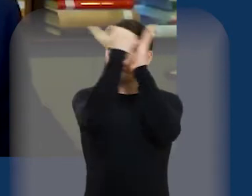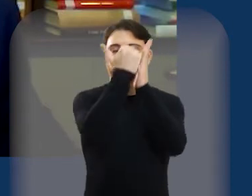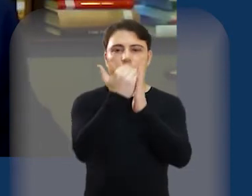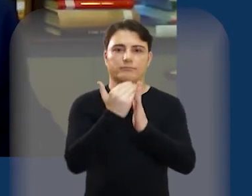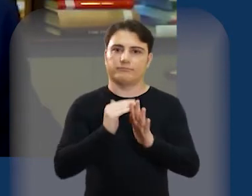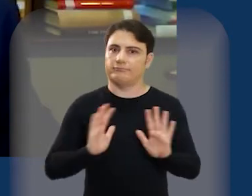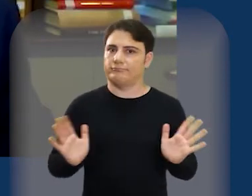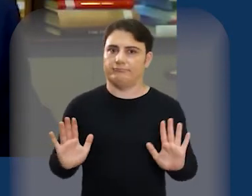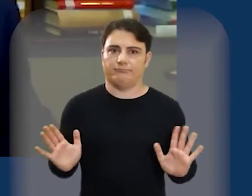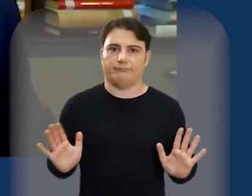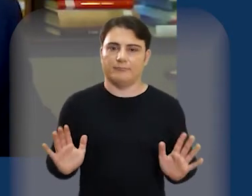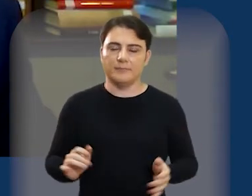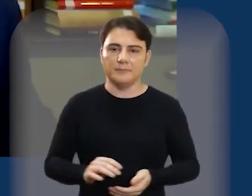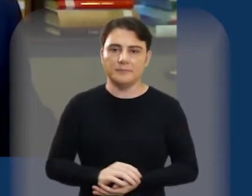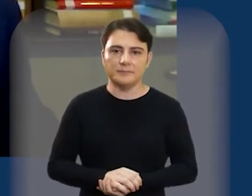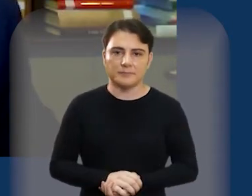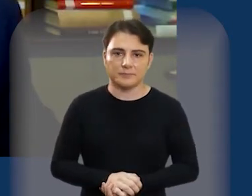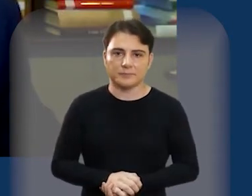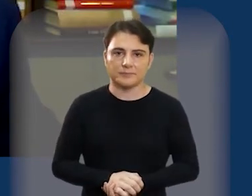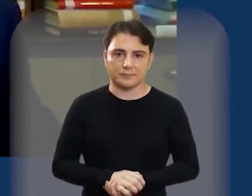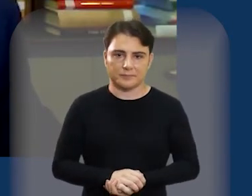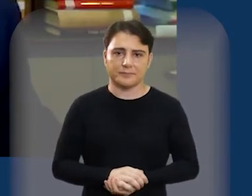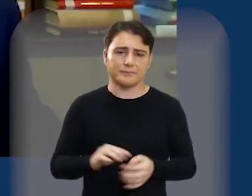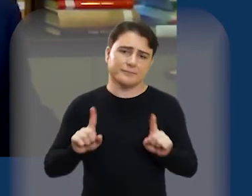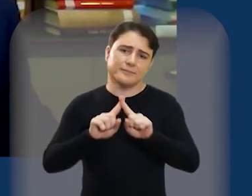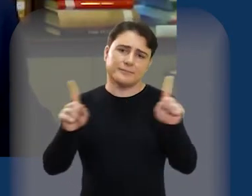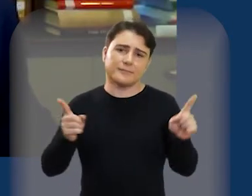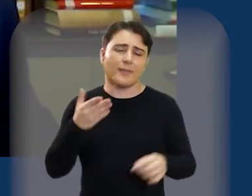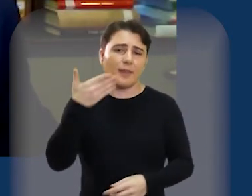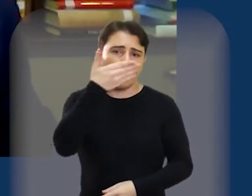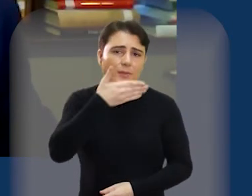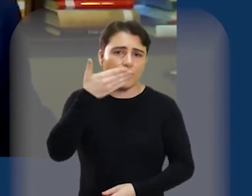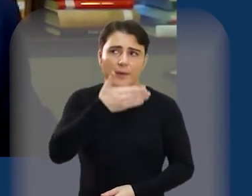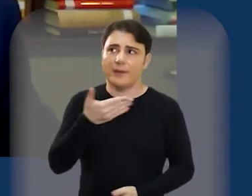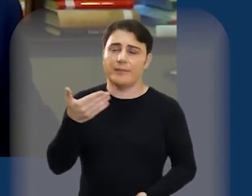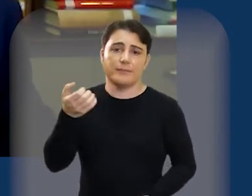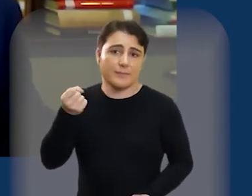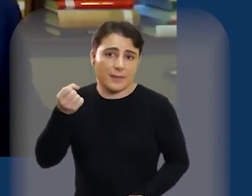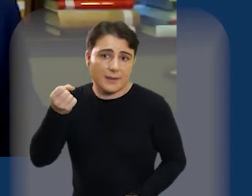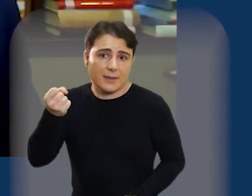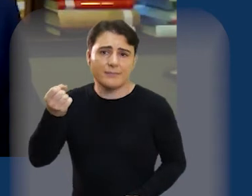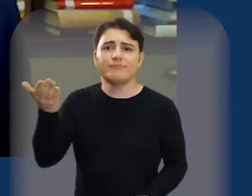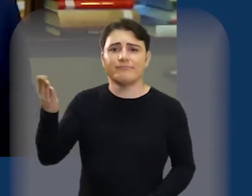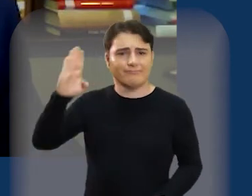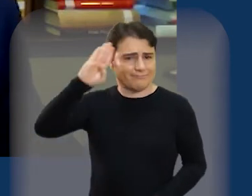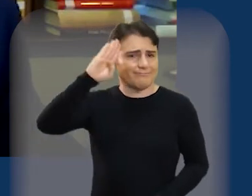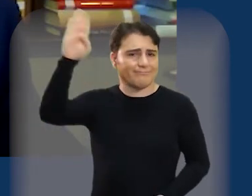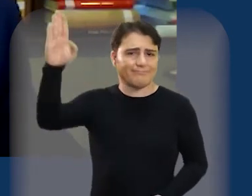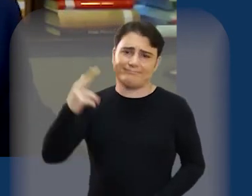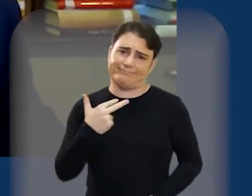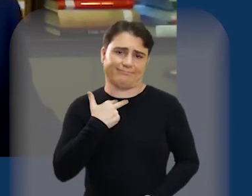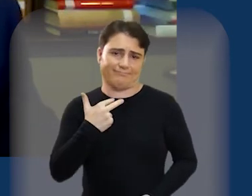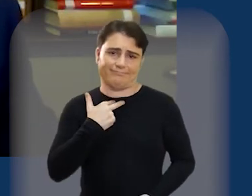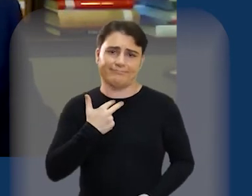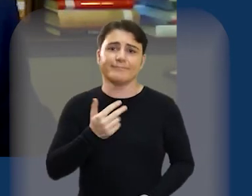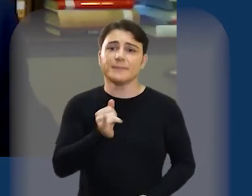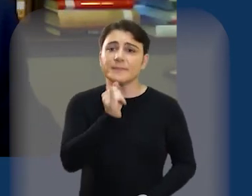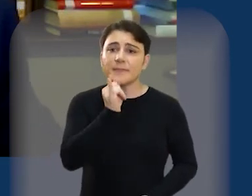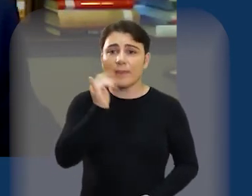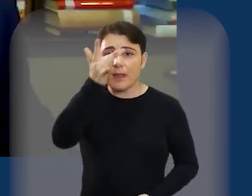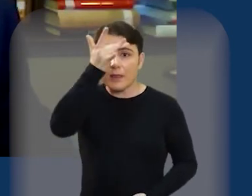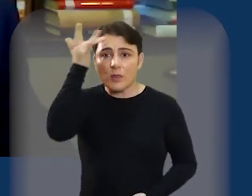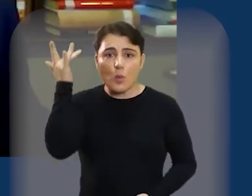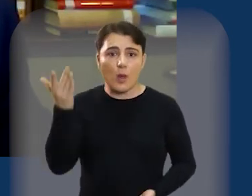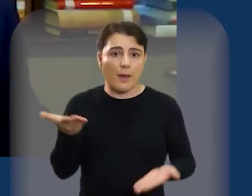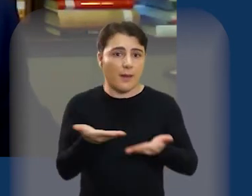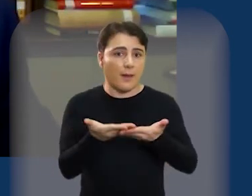índice glicêmico, e aí entra o açúcar, principalmente o açúcar refinado. É um exemplo típico e que